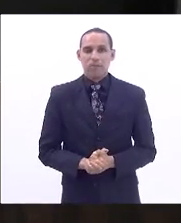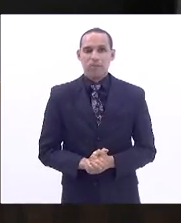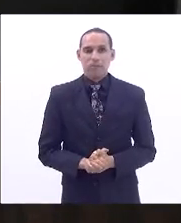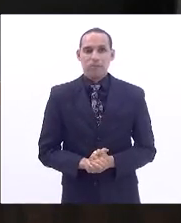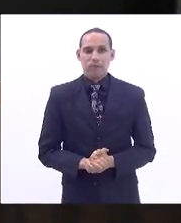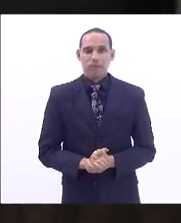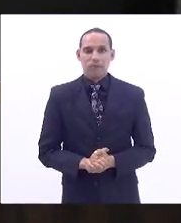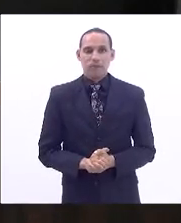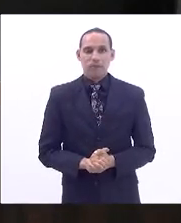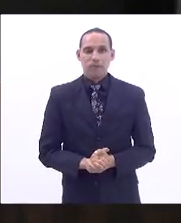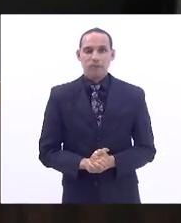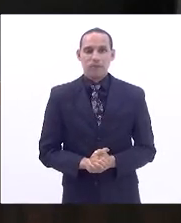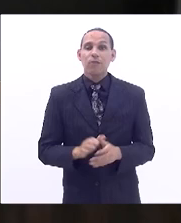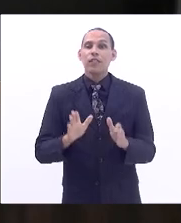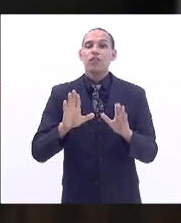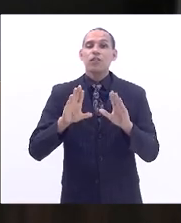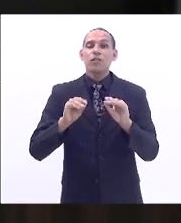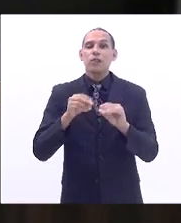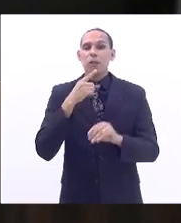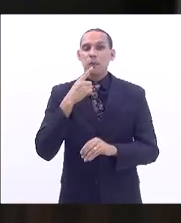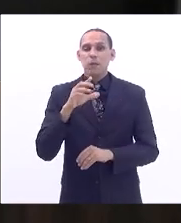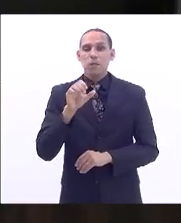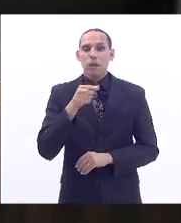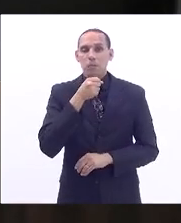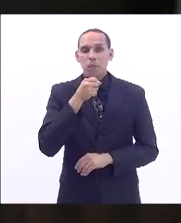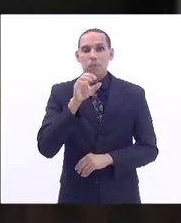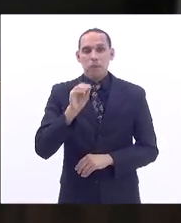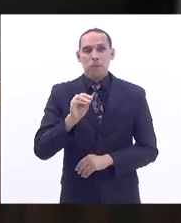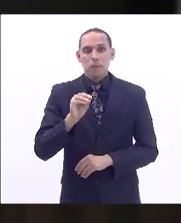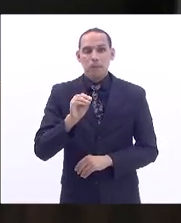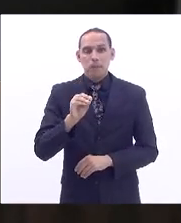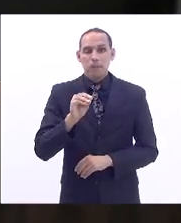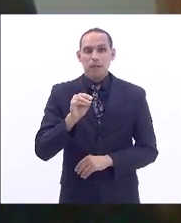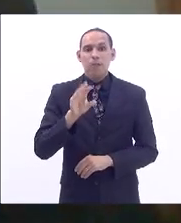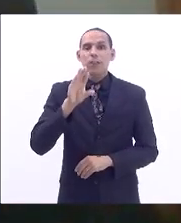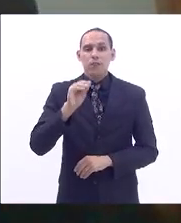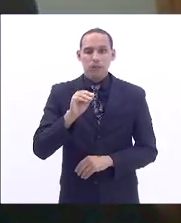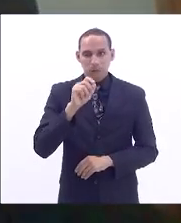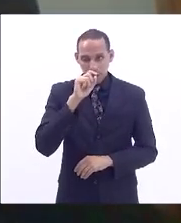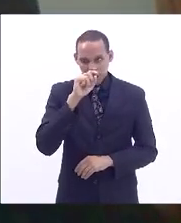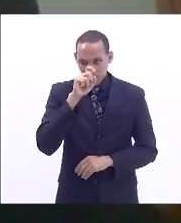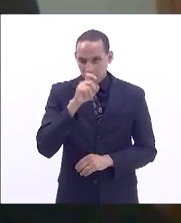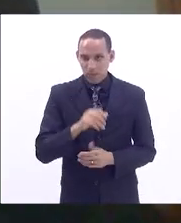Já fechou subir Já fechou